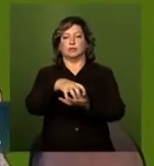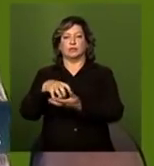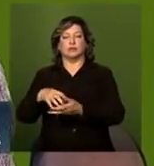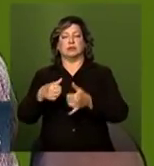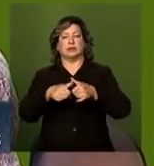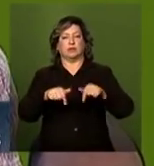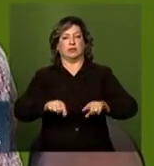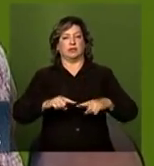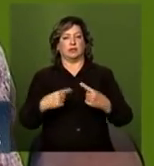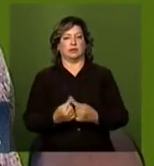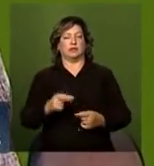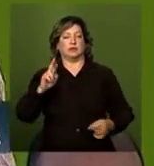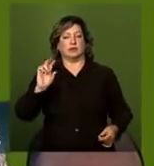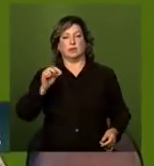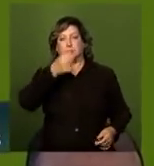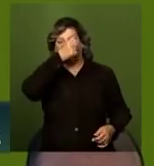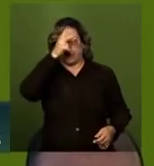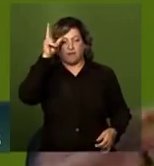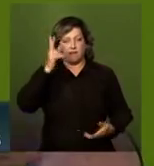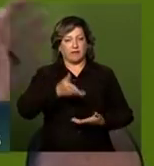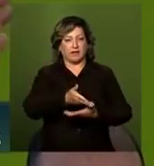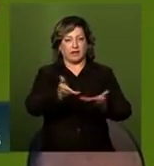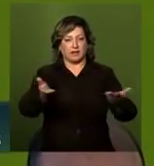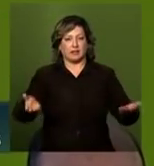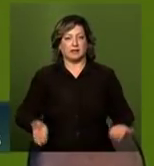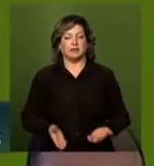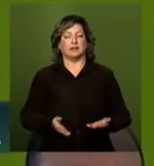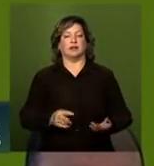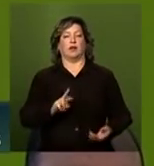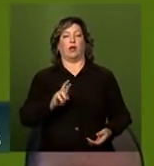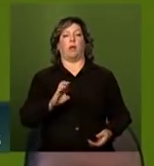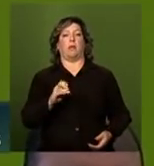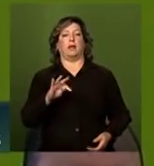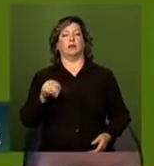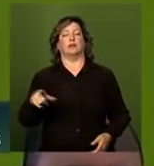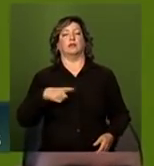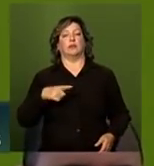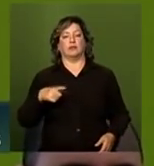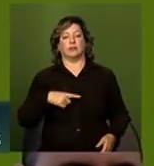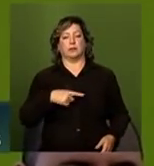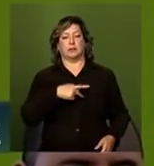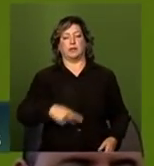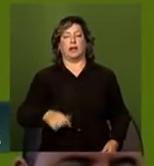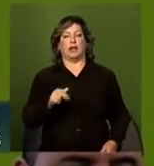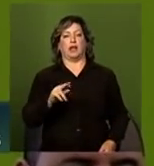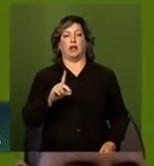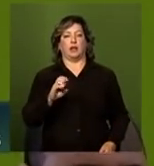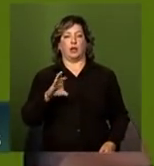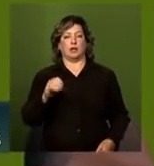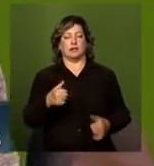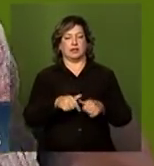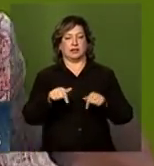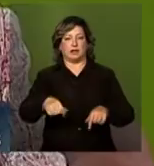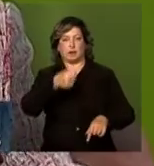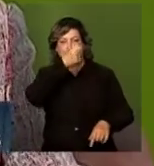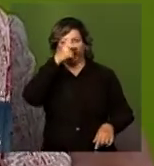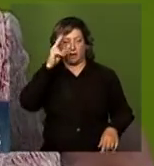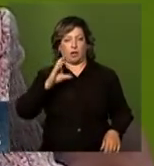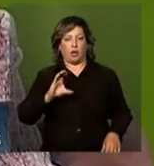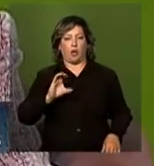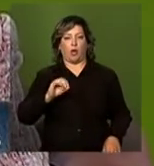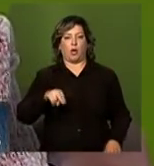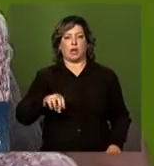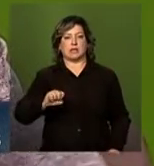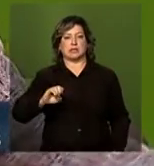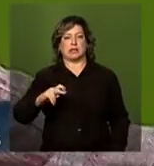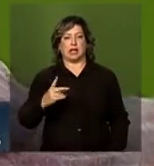representad dos prefeitos e prefeitas Roberto Presidente darce aqui da Prefeitura de Conselheiro Pena